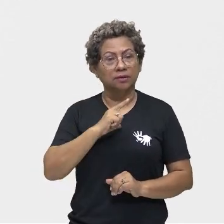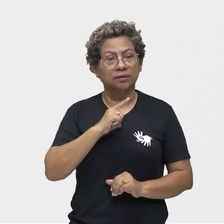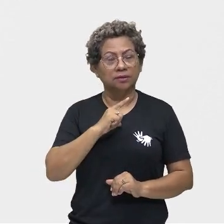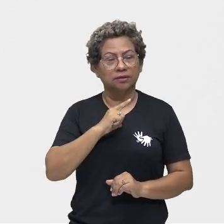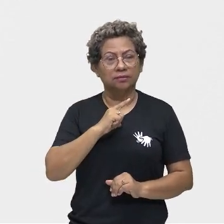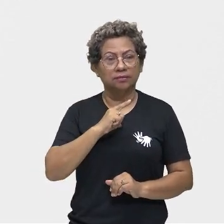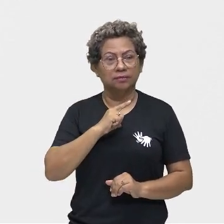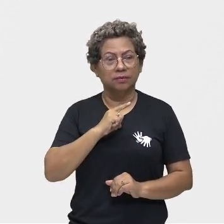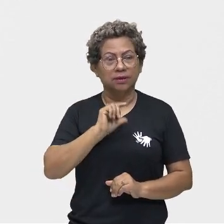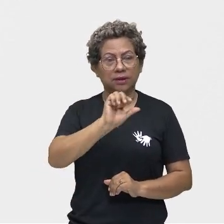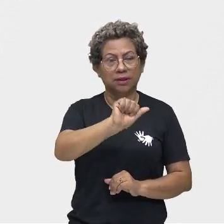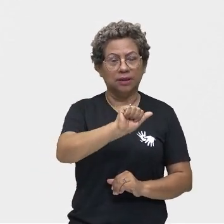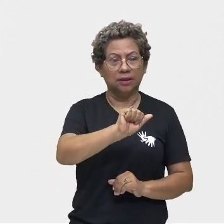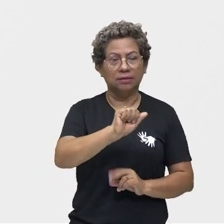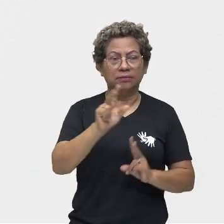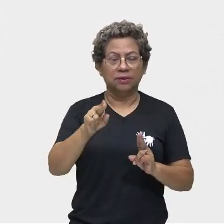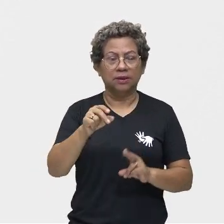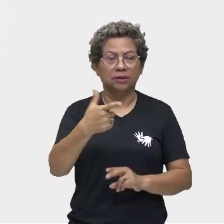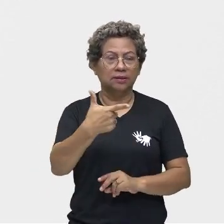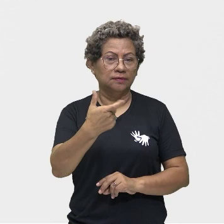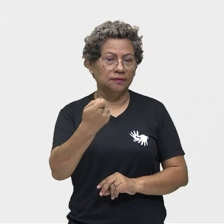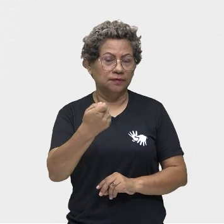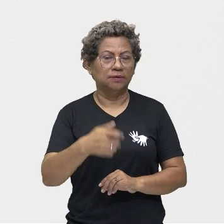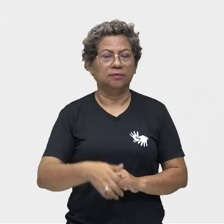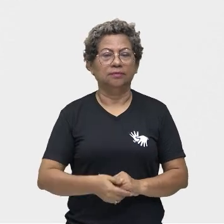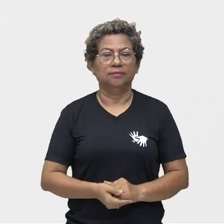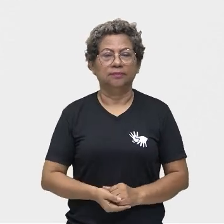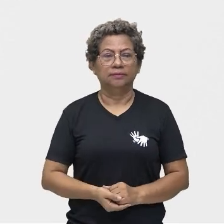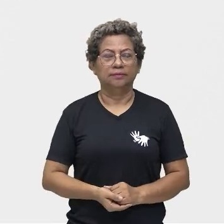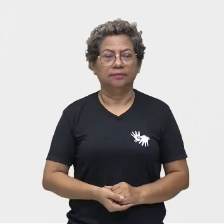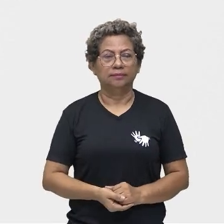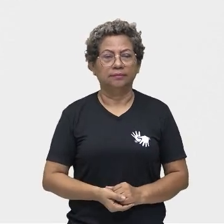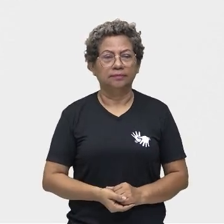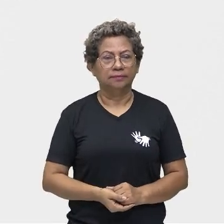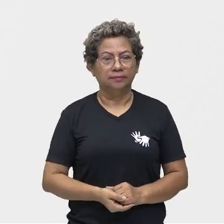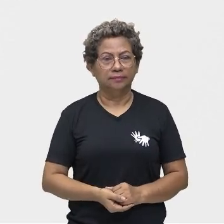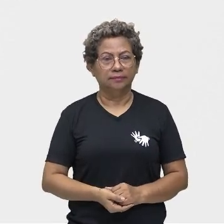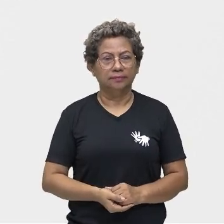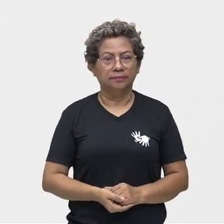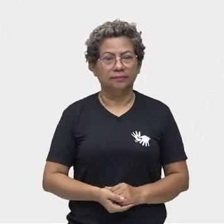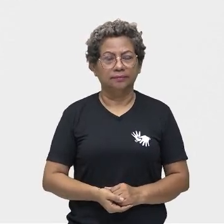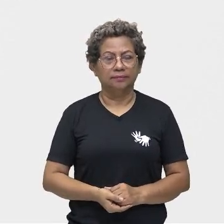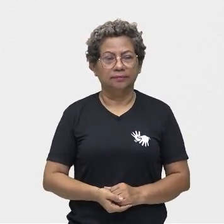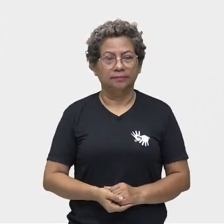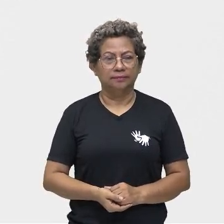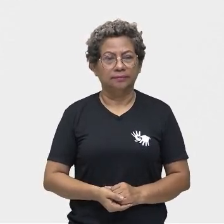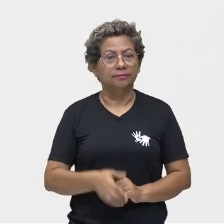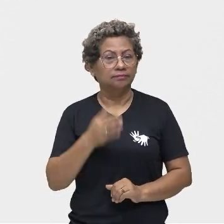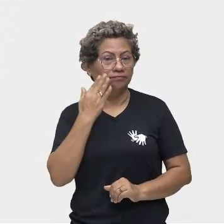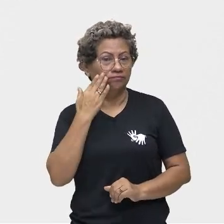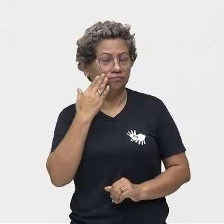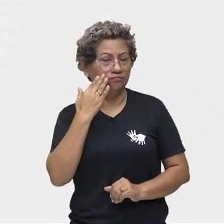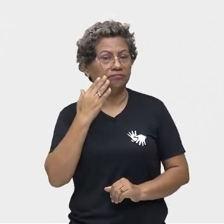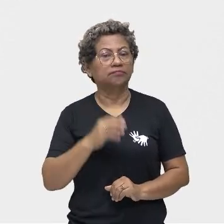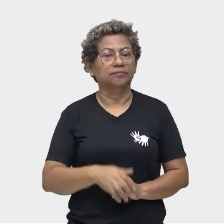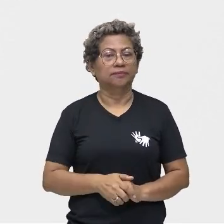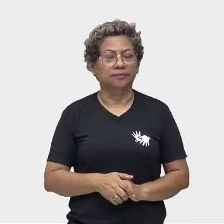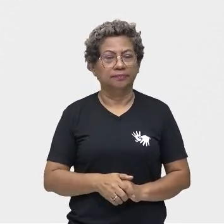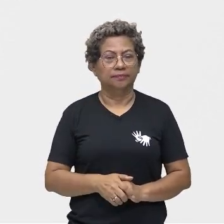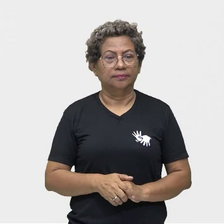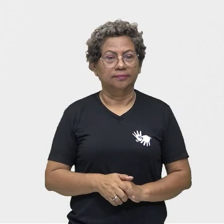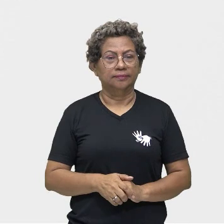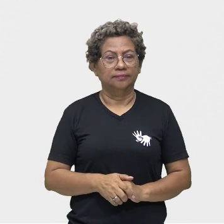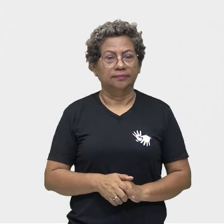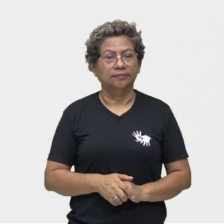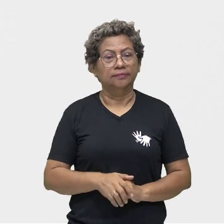nós vamos ter a soma disso daqui. Somando 144, mais 256, que é o resultado dessas potências aqui, 16 ao